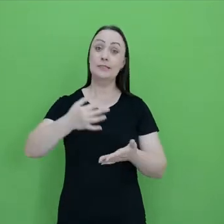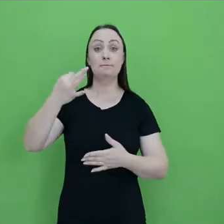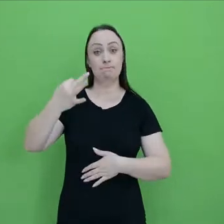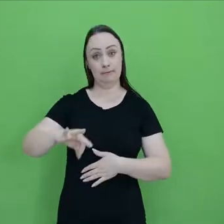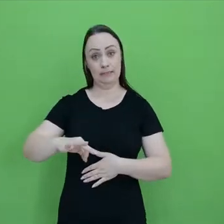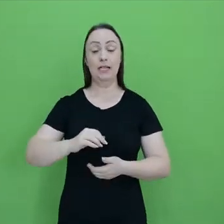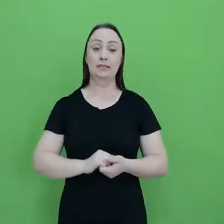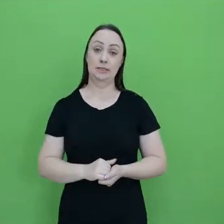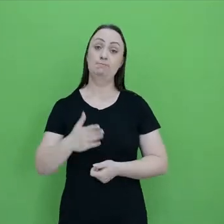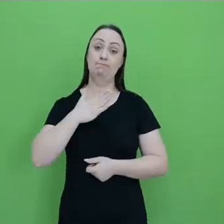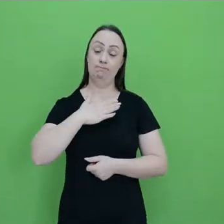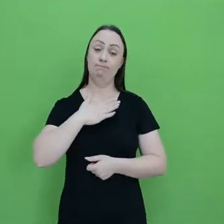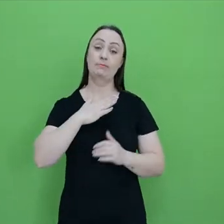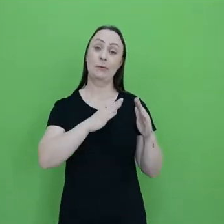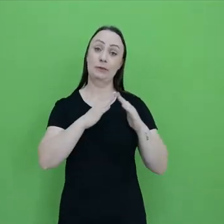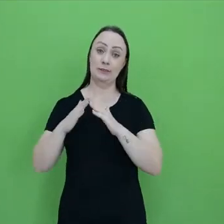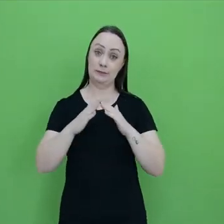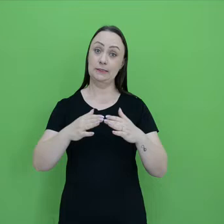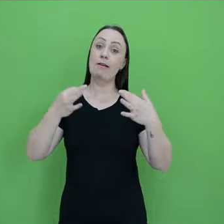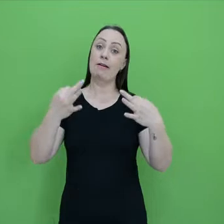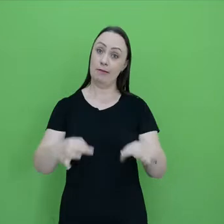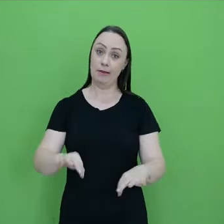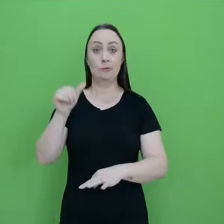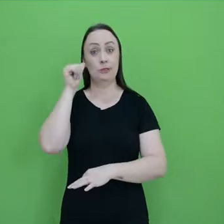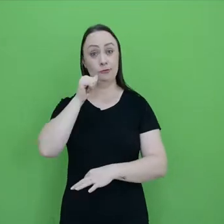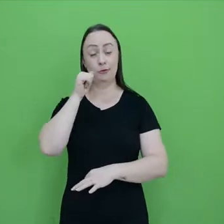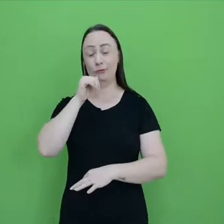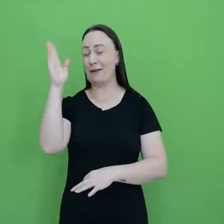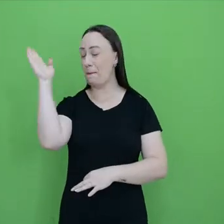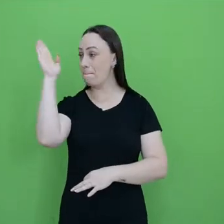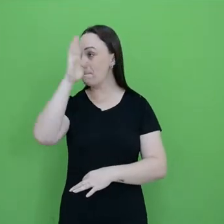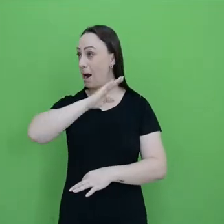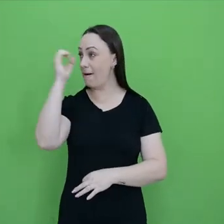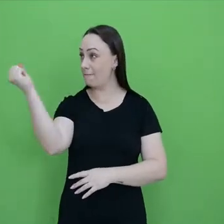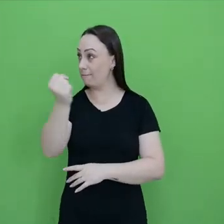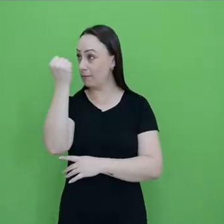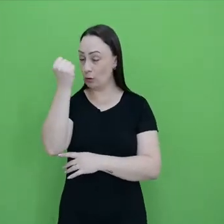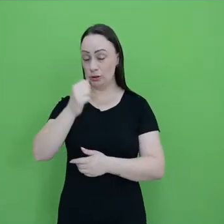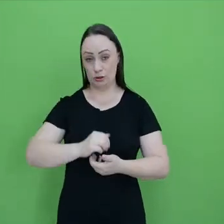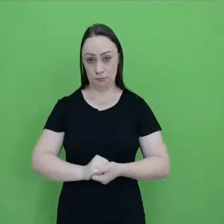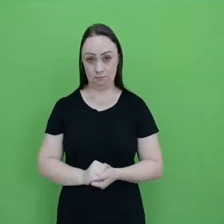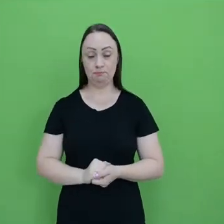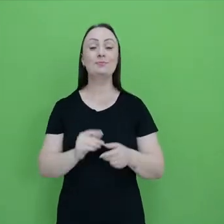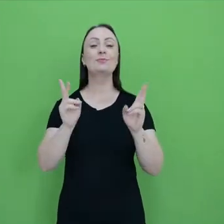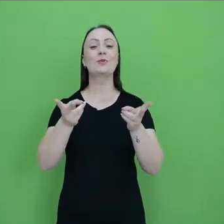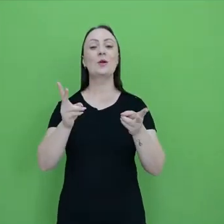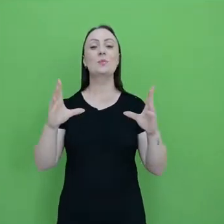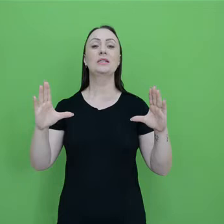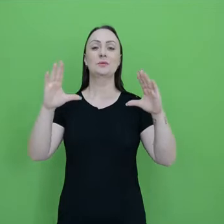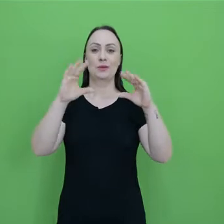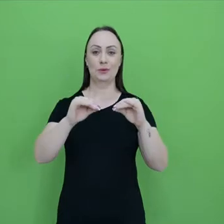minha vizinha era realmente uma mulher muito má. Naquela noite, no acampamento,